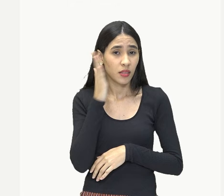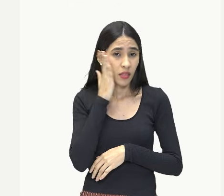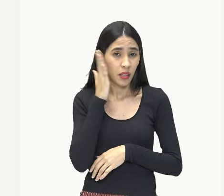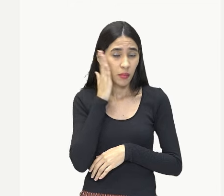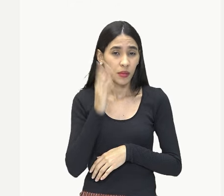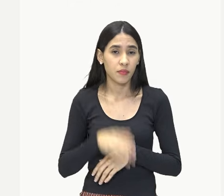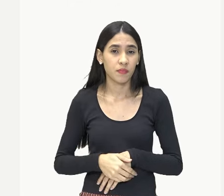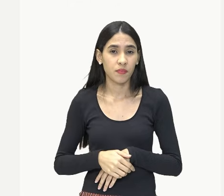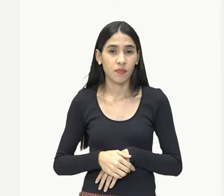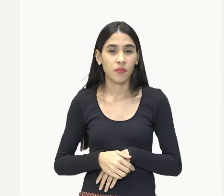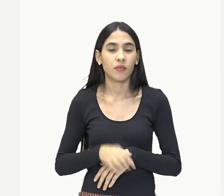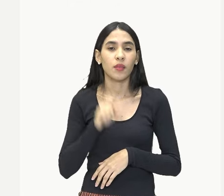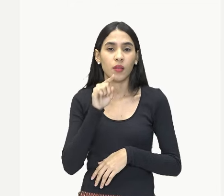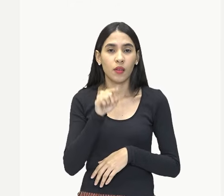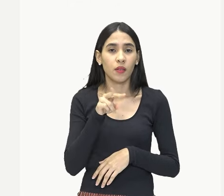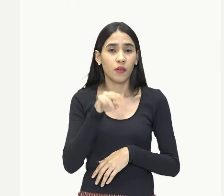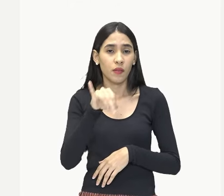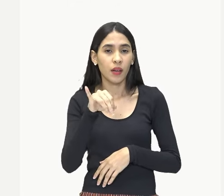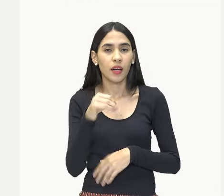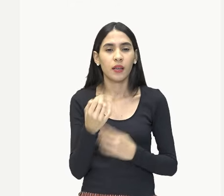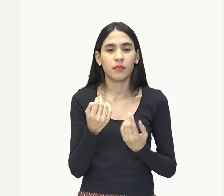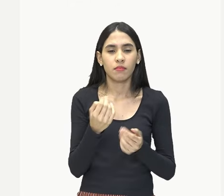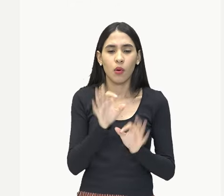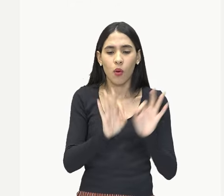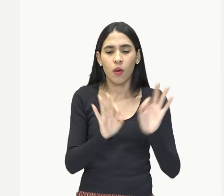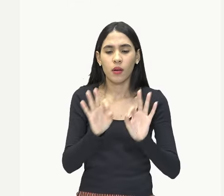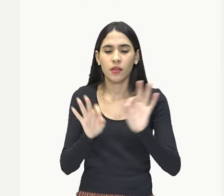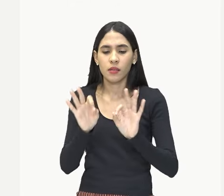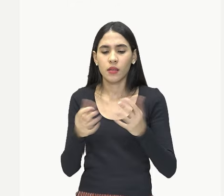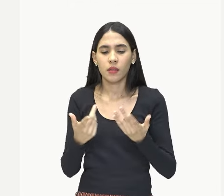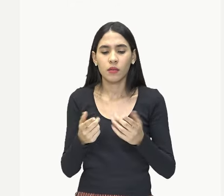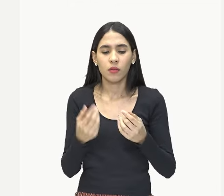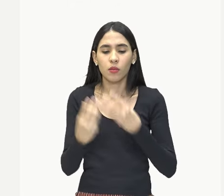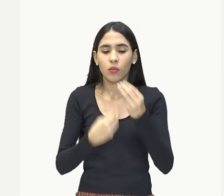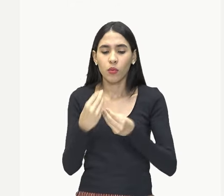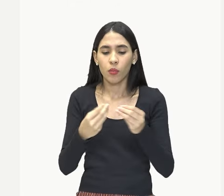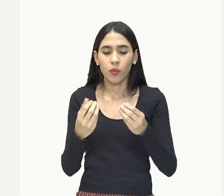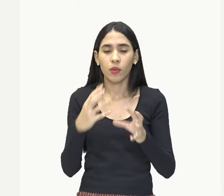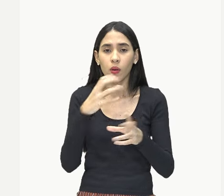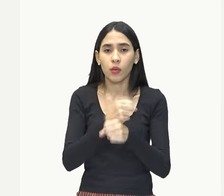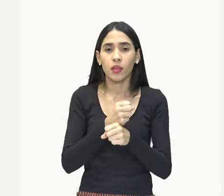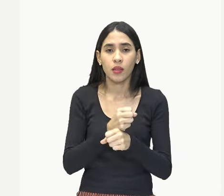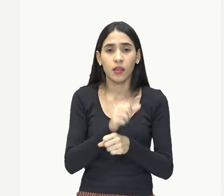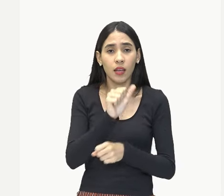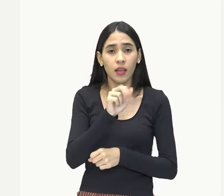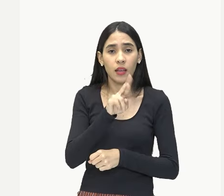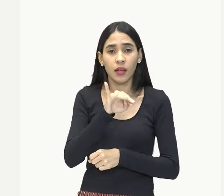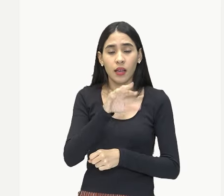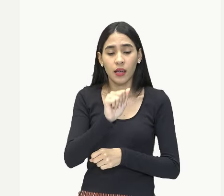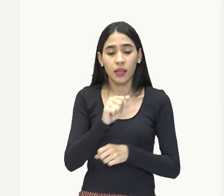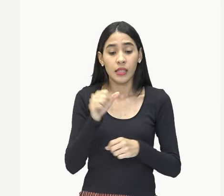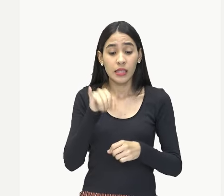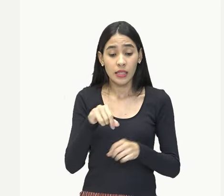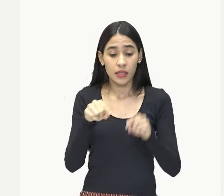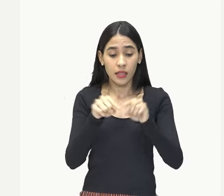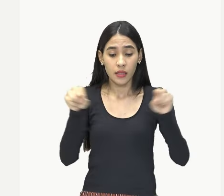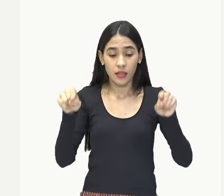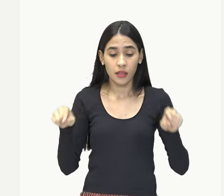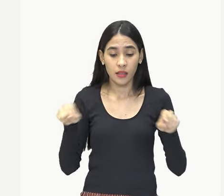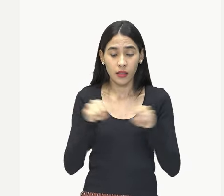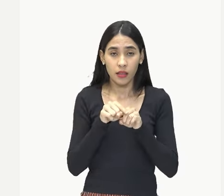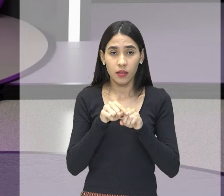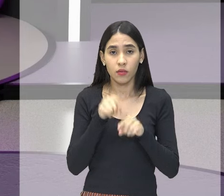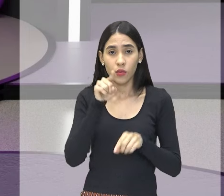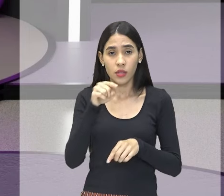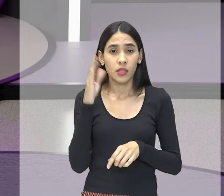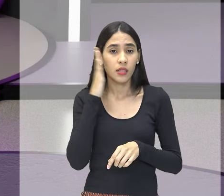ali vai plantar. O que é que você vai calcular? A área. Se o seu terreno tiver a forma de um retângulo,